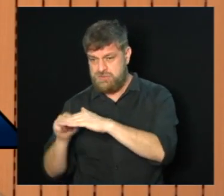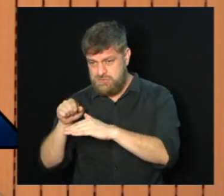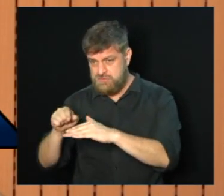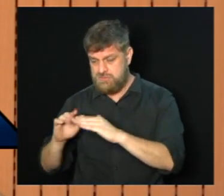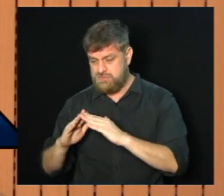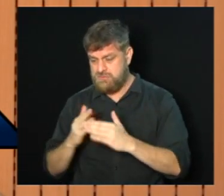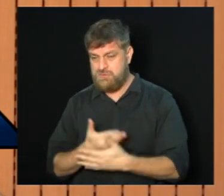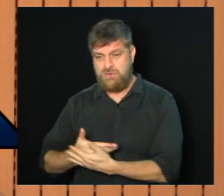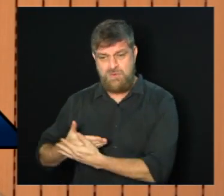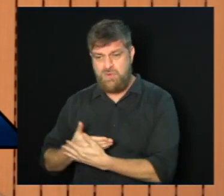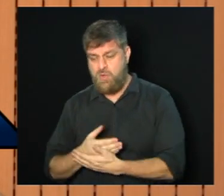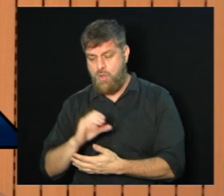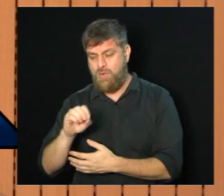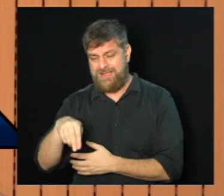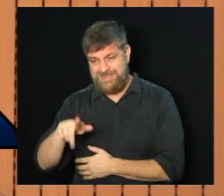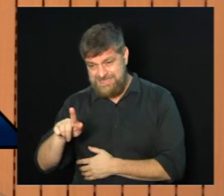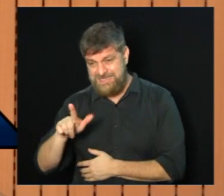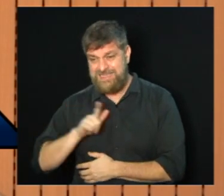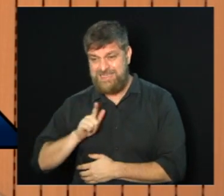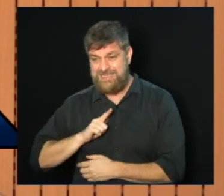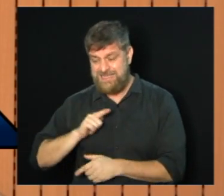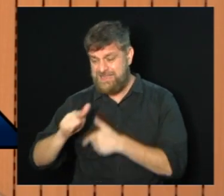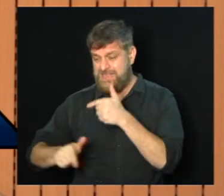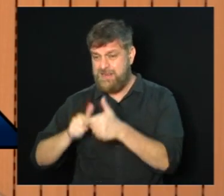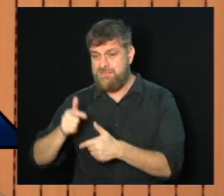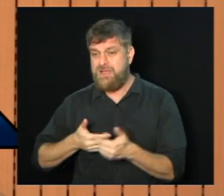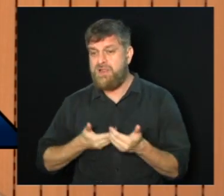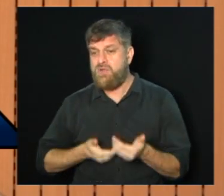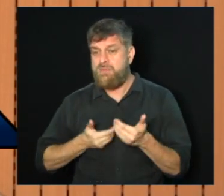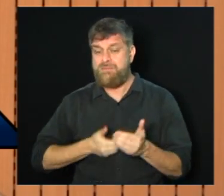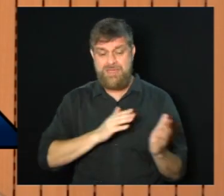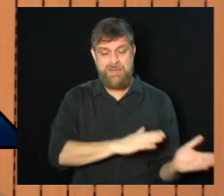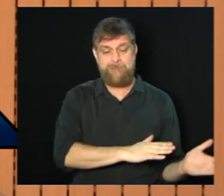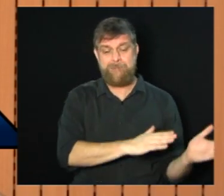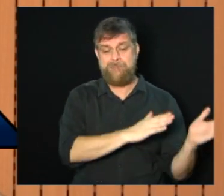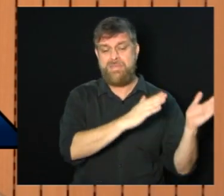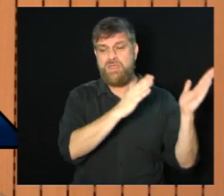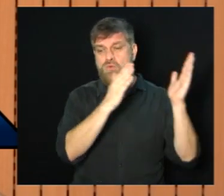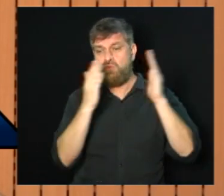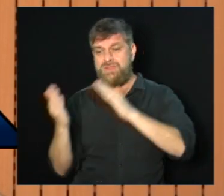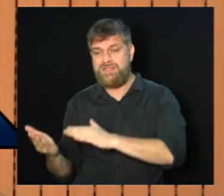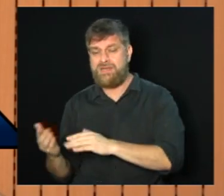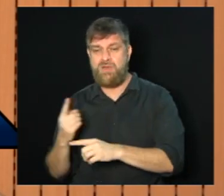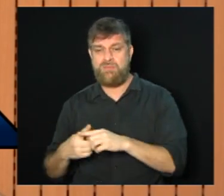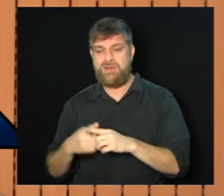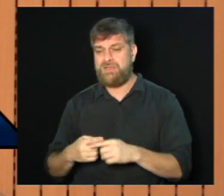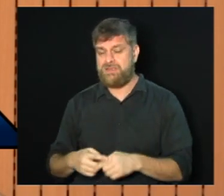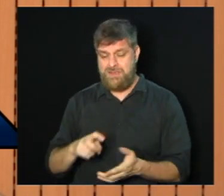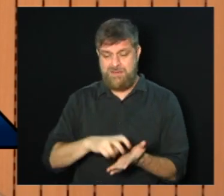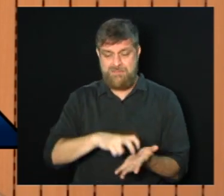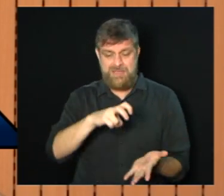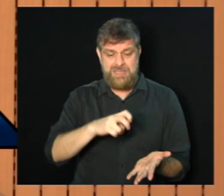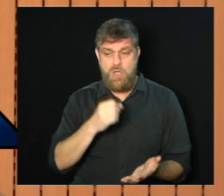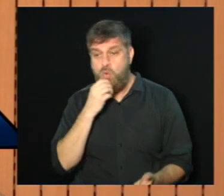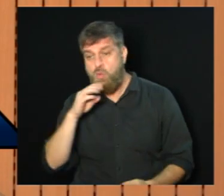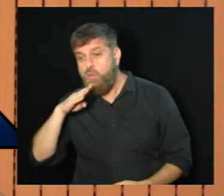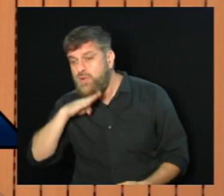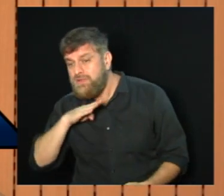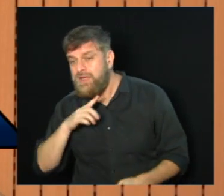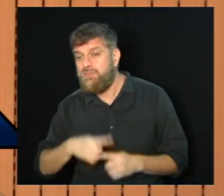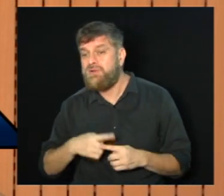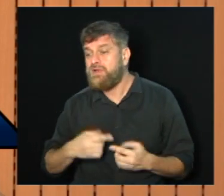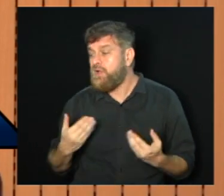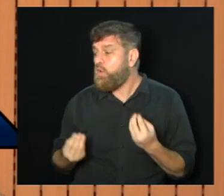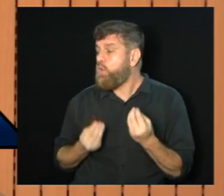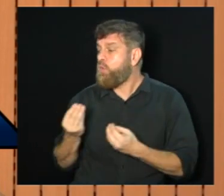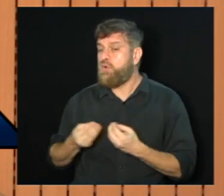as ONGs, que atendem em período integral, porque não adianta trabalhar em meio período, porque no período